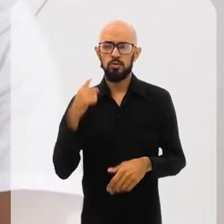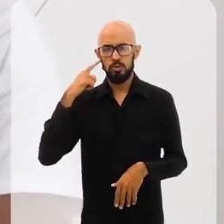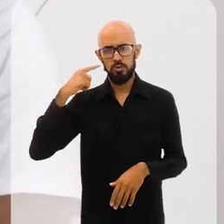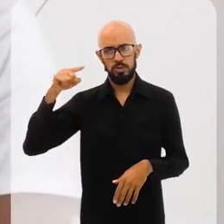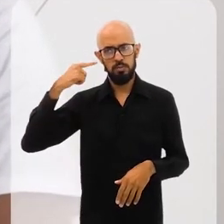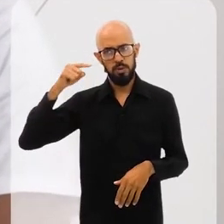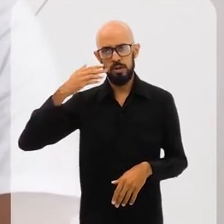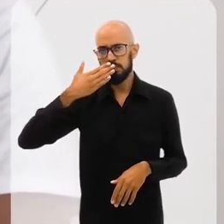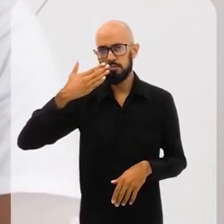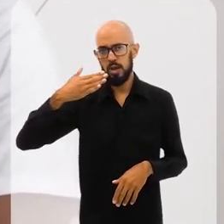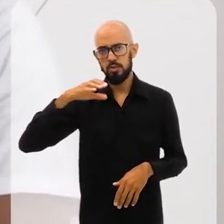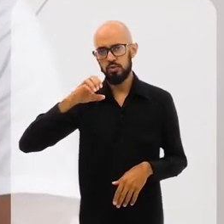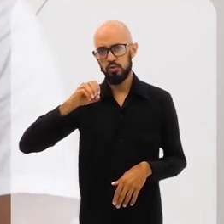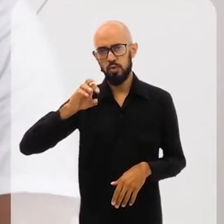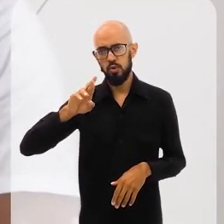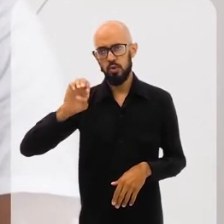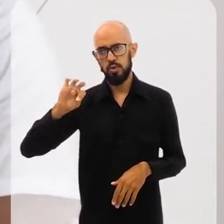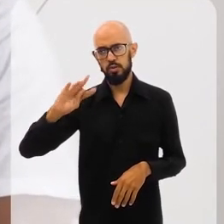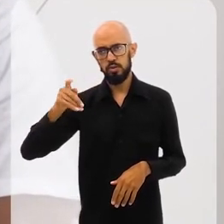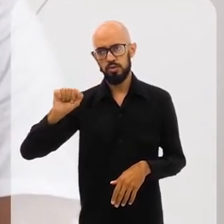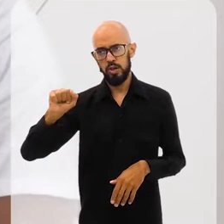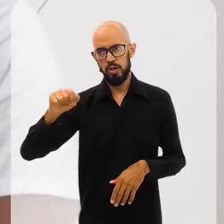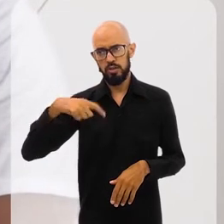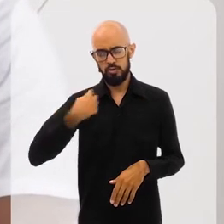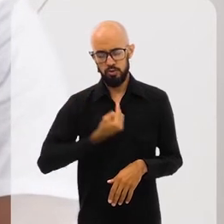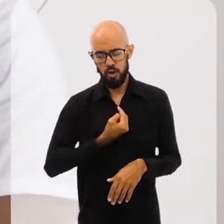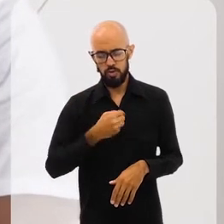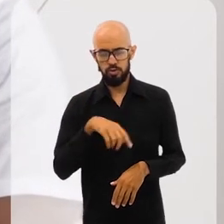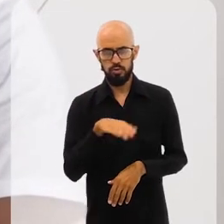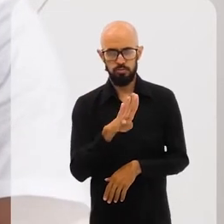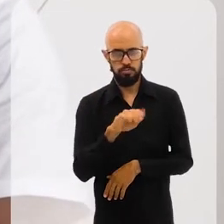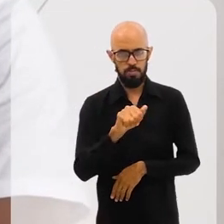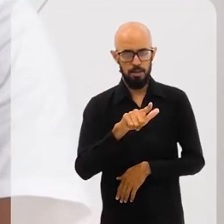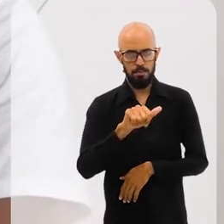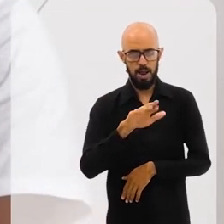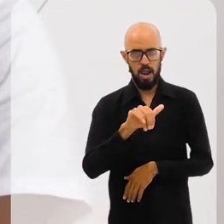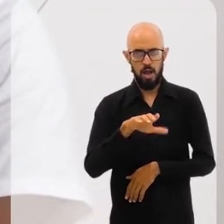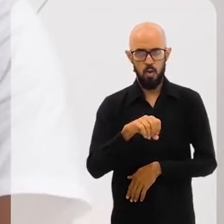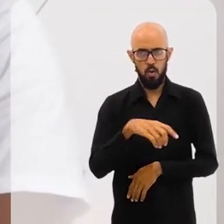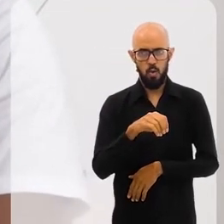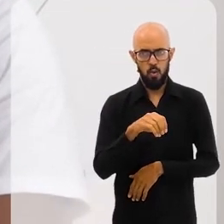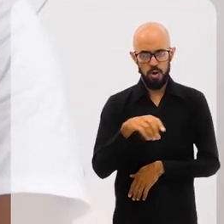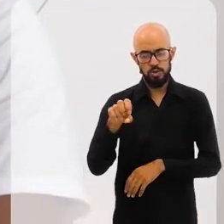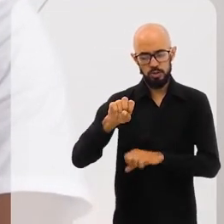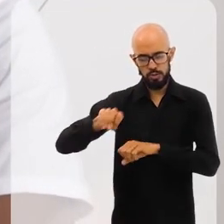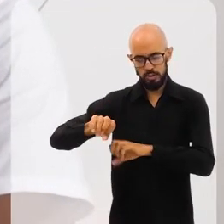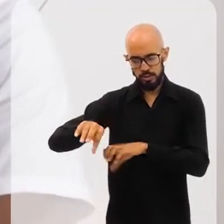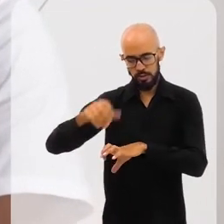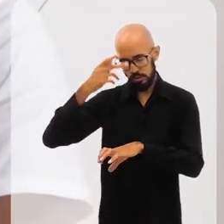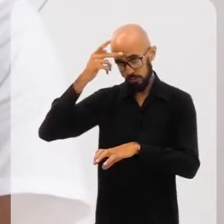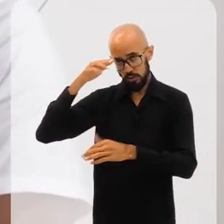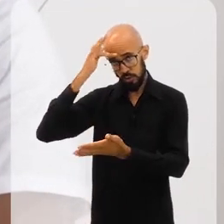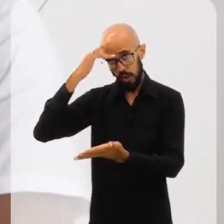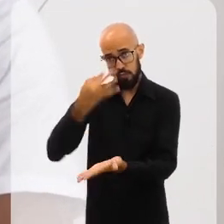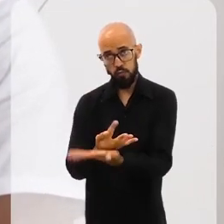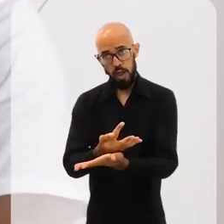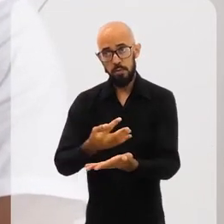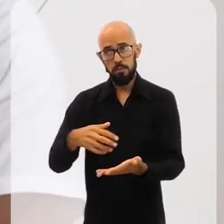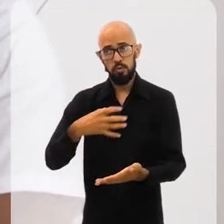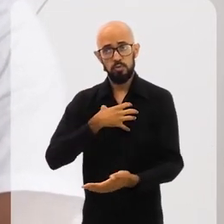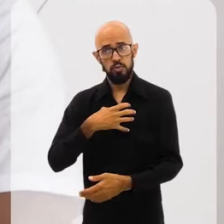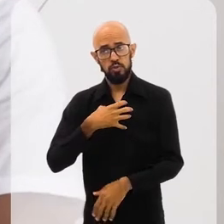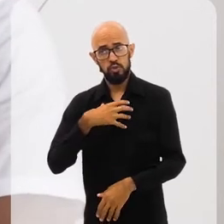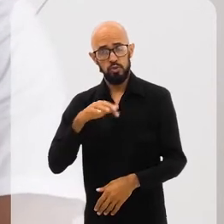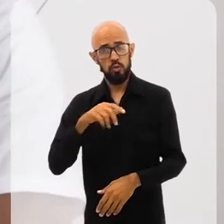toda semana estou rogando meus orixás. A gente, como babalaô, a gente direciona as pessoas a ter essa fé por um